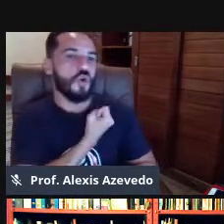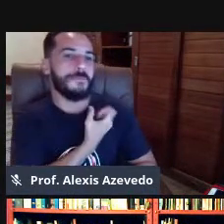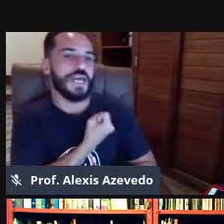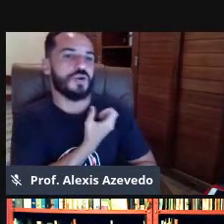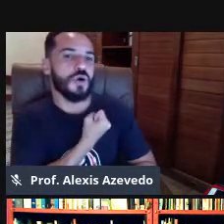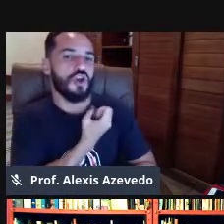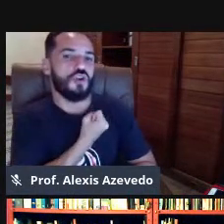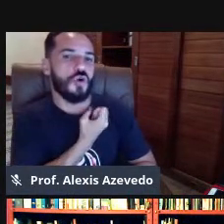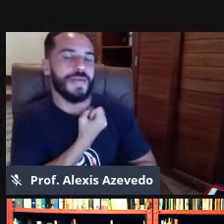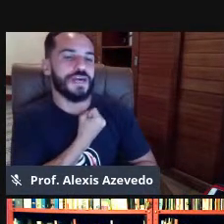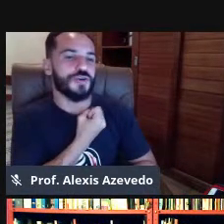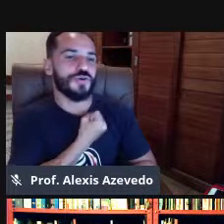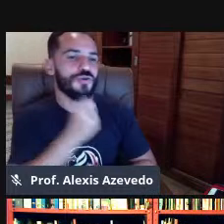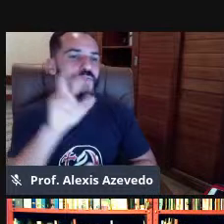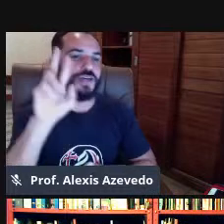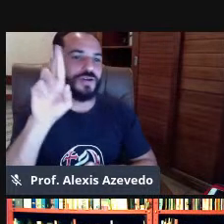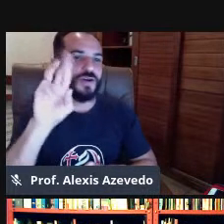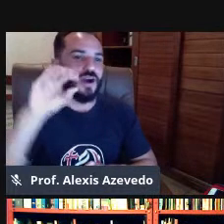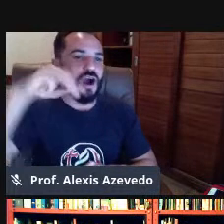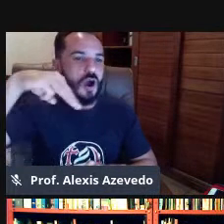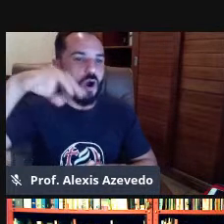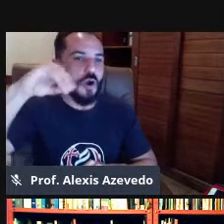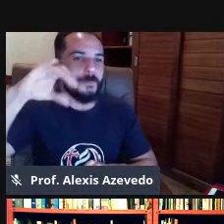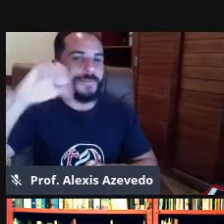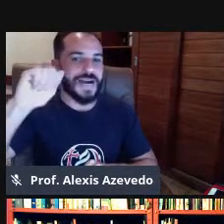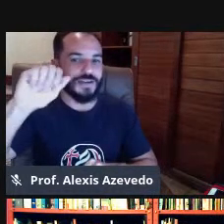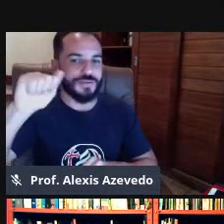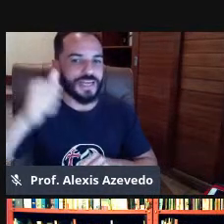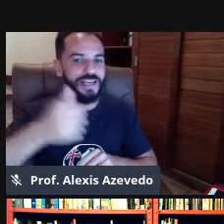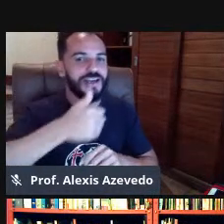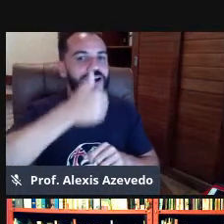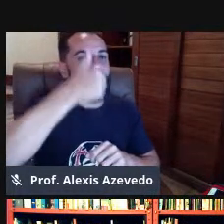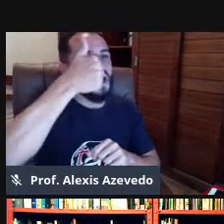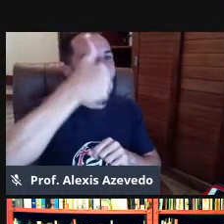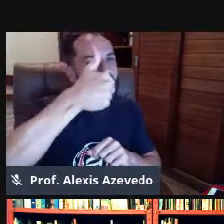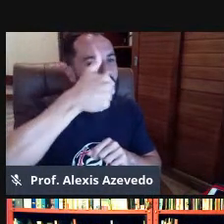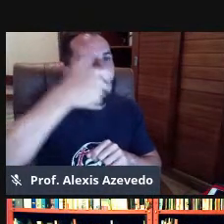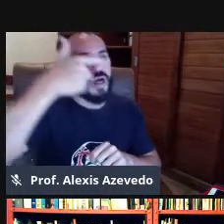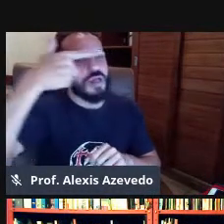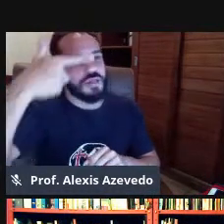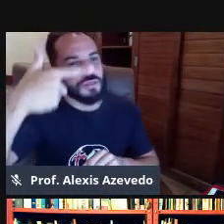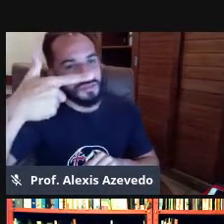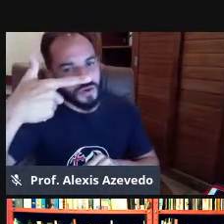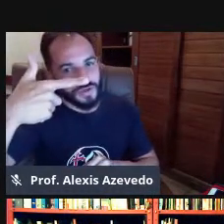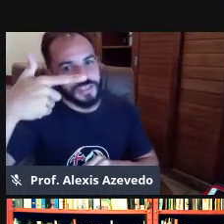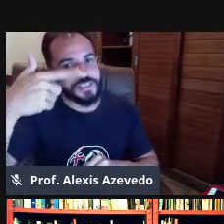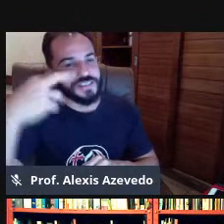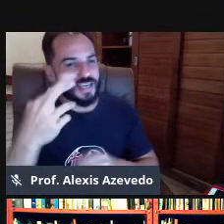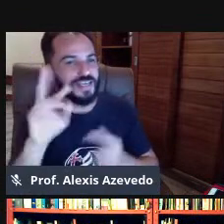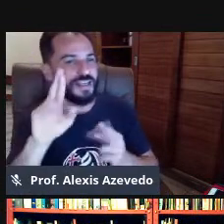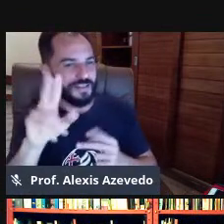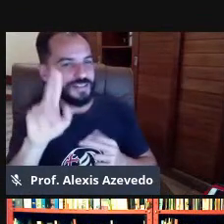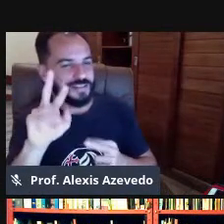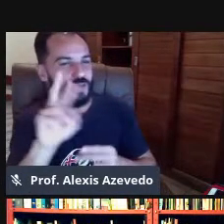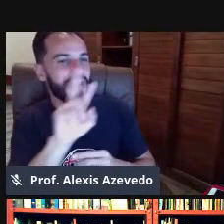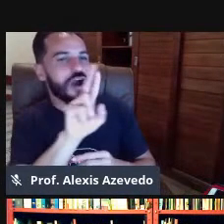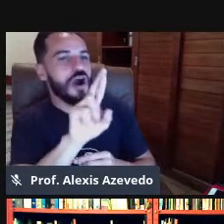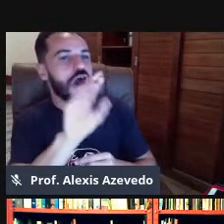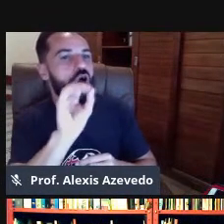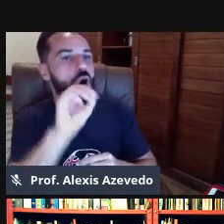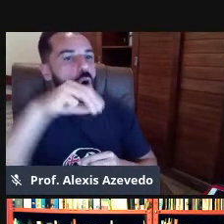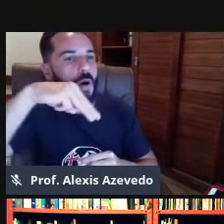tenho ateliê de litografia. Aqui eu tenho litografia 1, depois eu tenho litografia